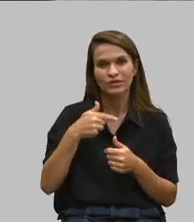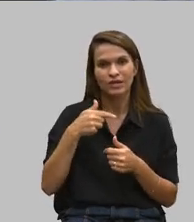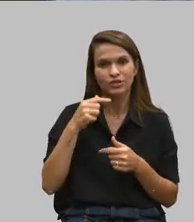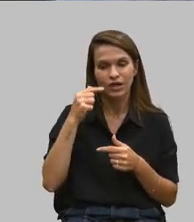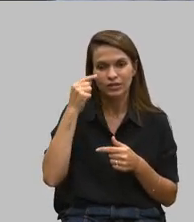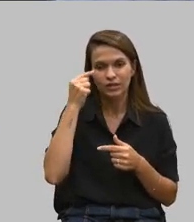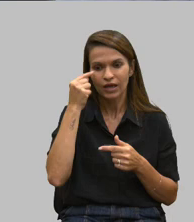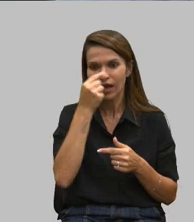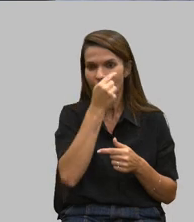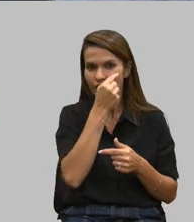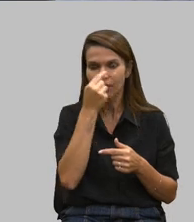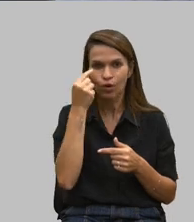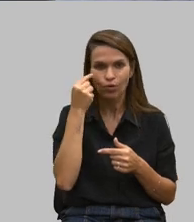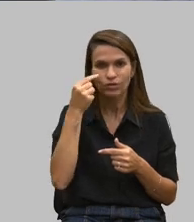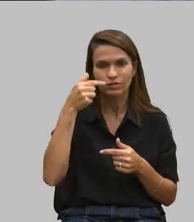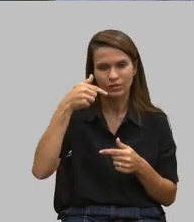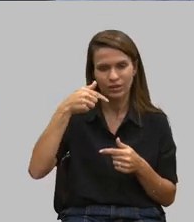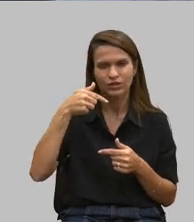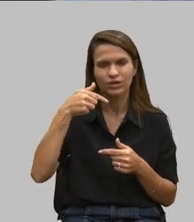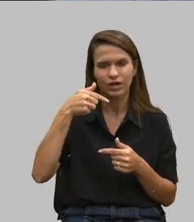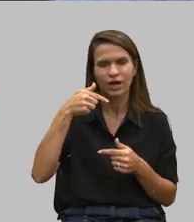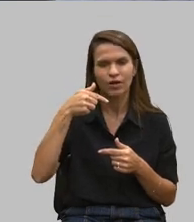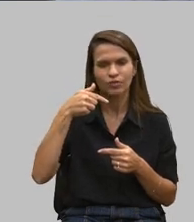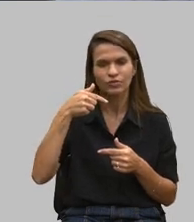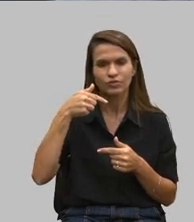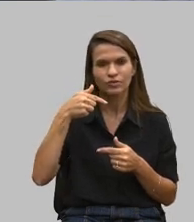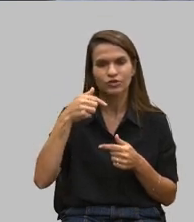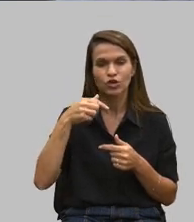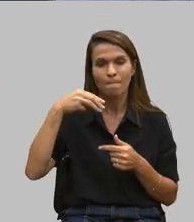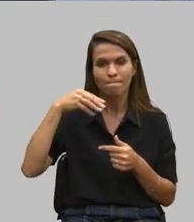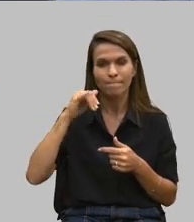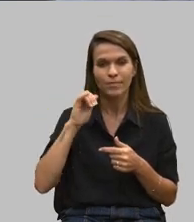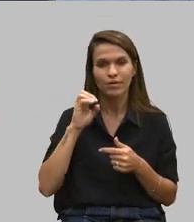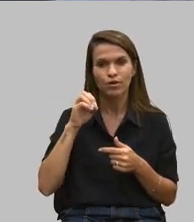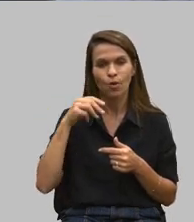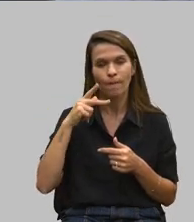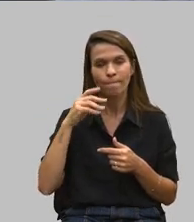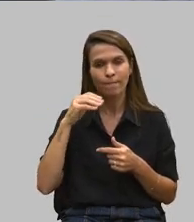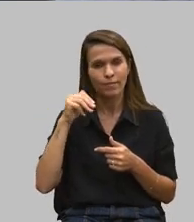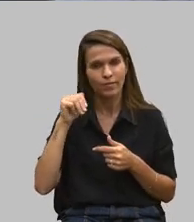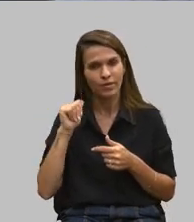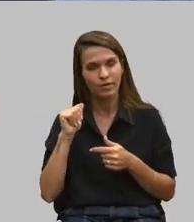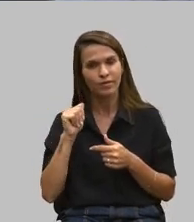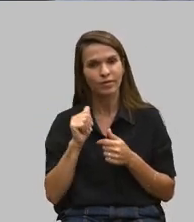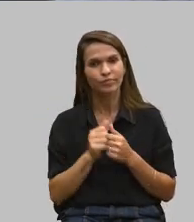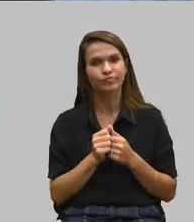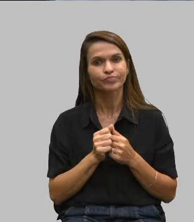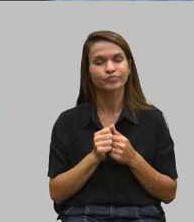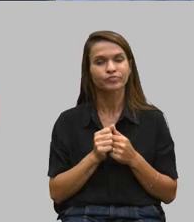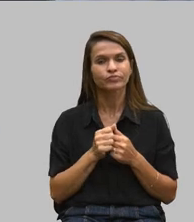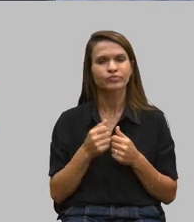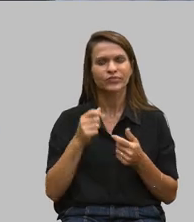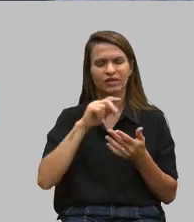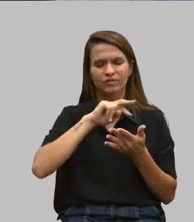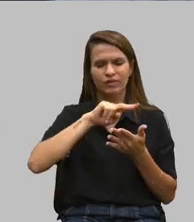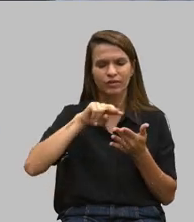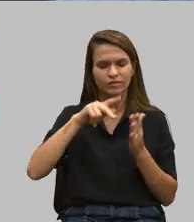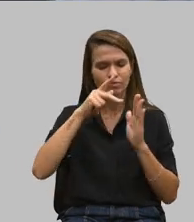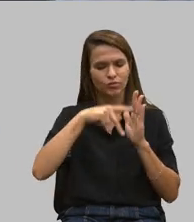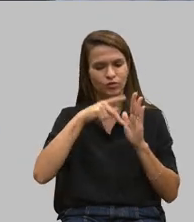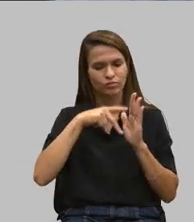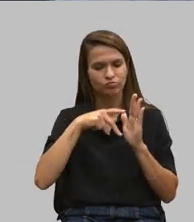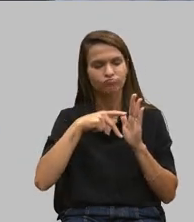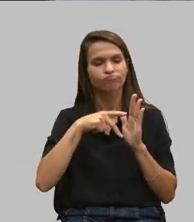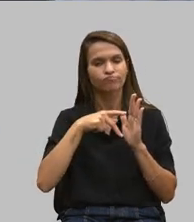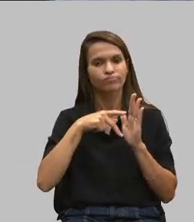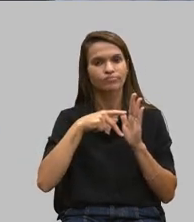olho Então isso é de fato representativo Então hoje poder levar esse projeto e conduzir com os